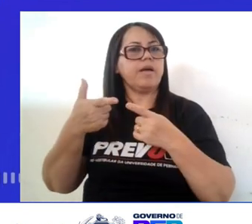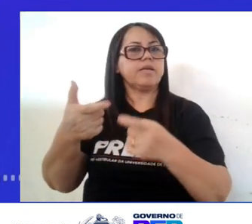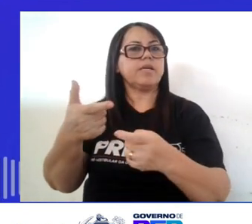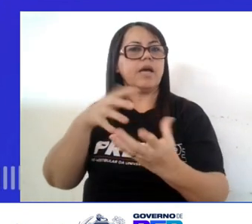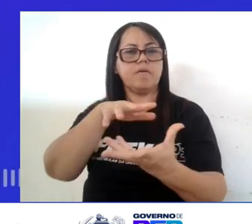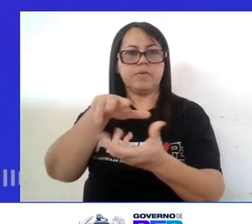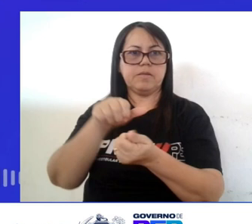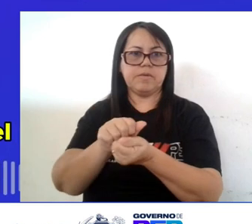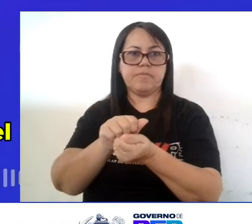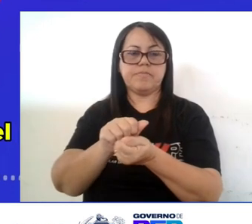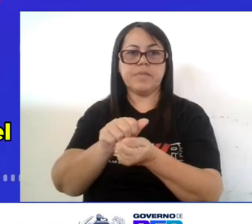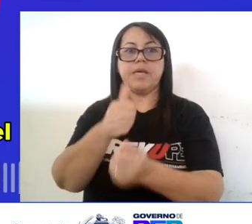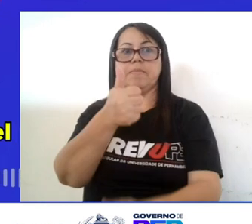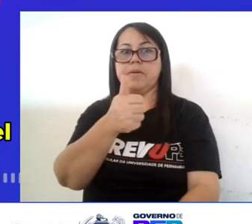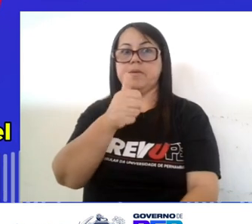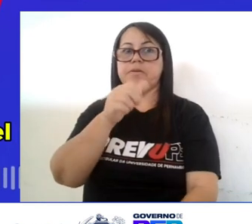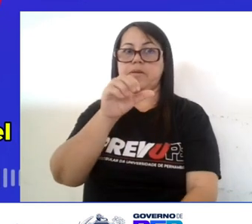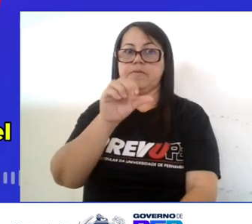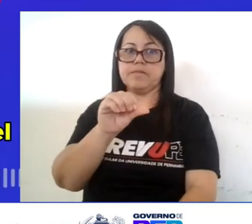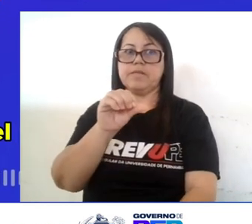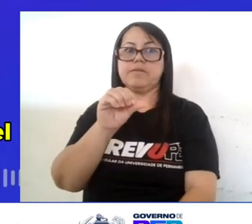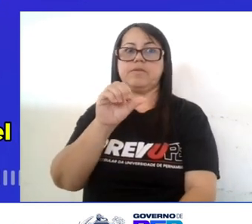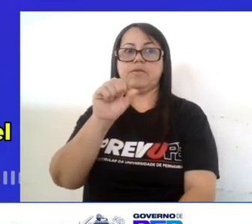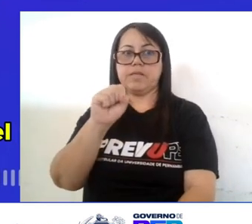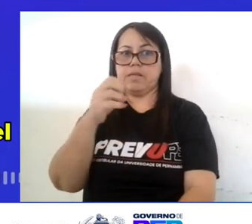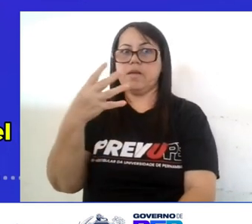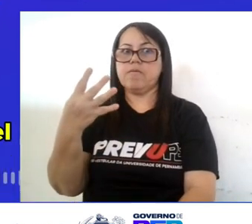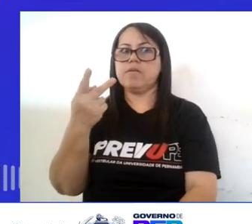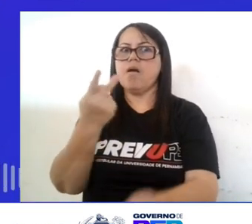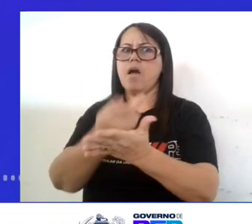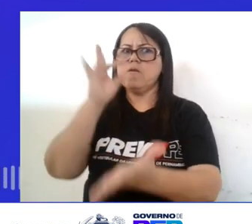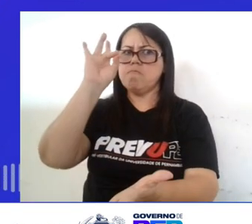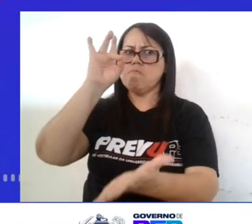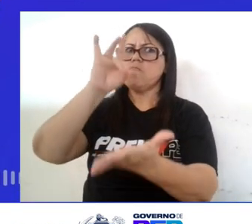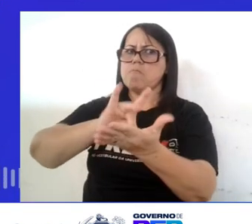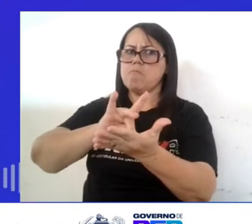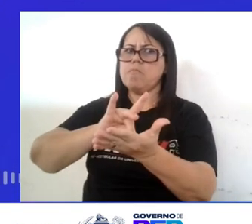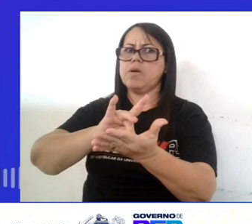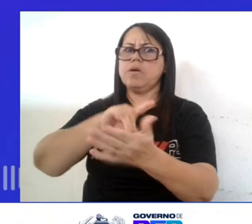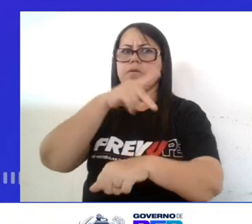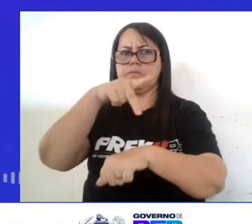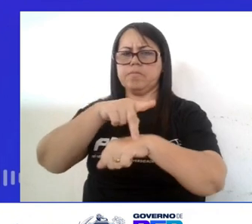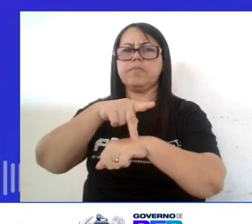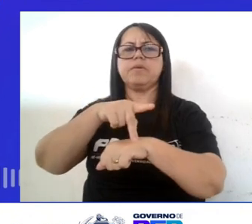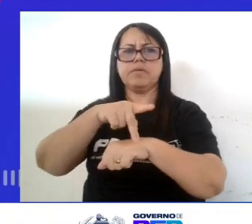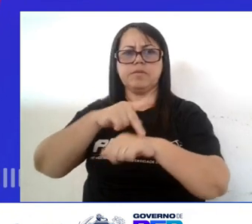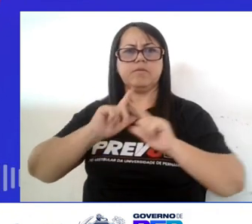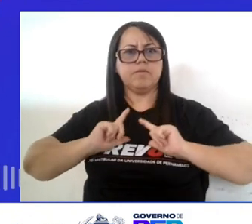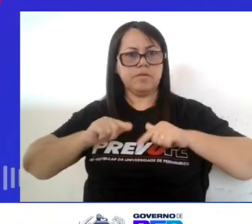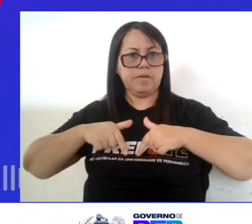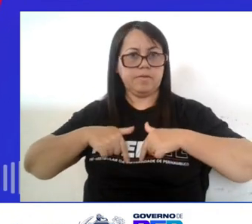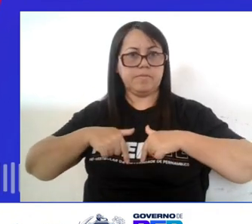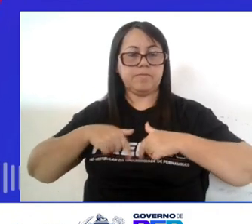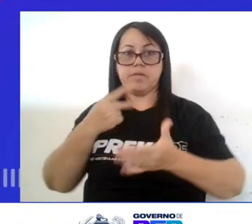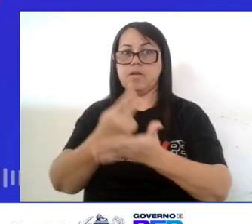1484 foi criado oficialmente o Estado de Israel esta criação foi